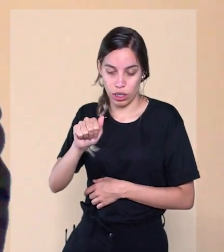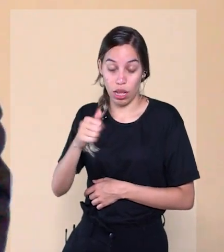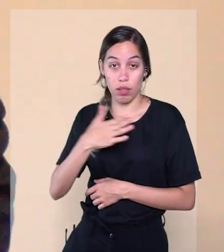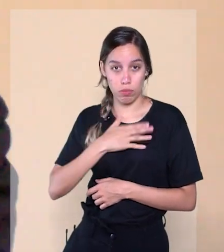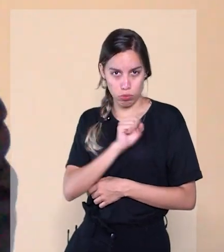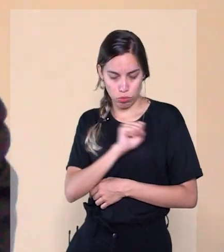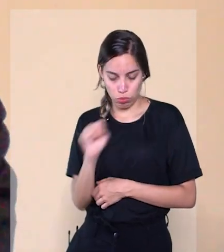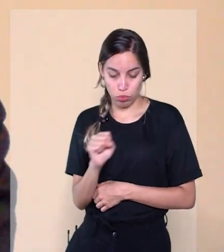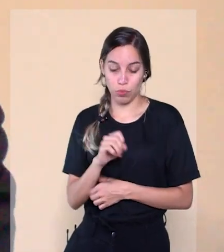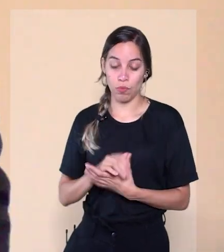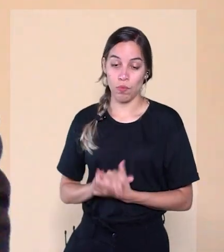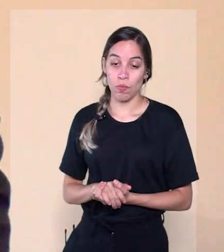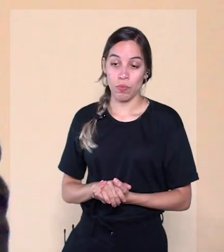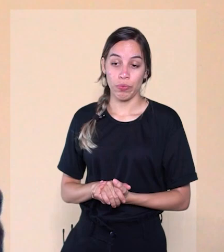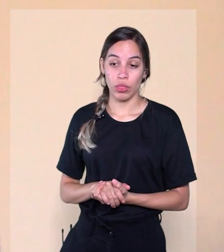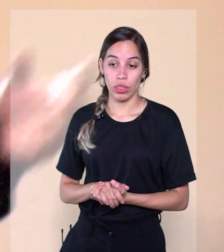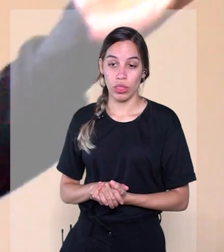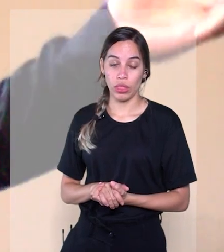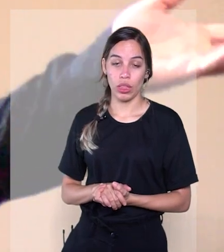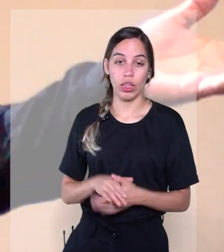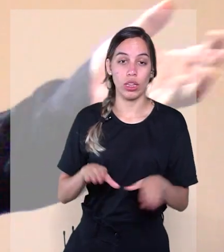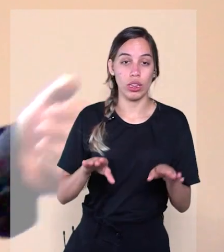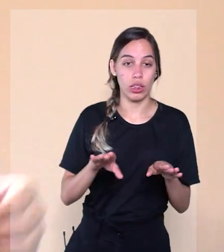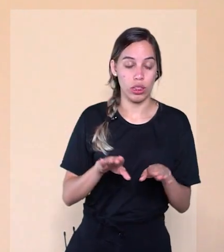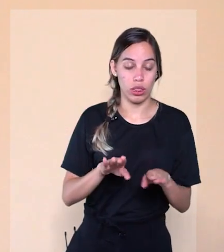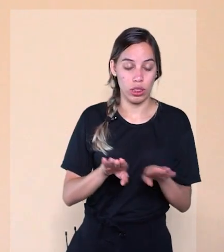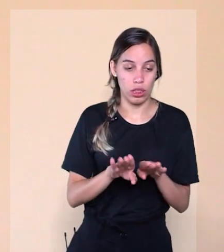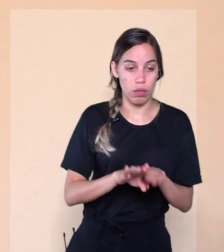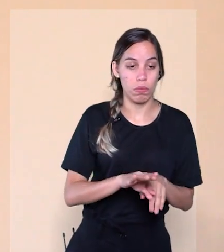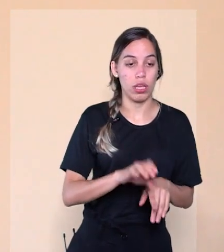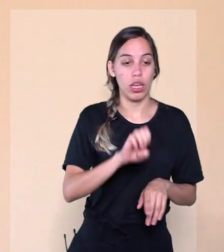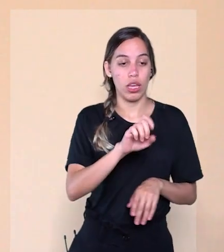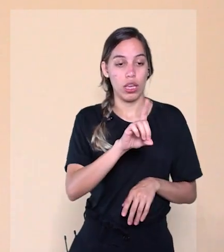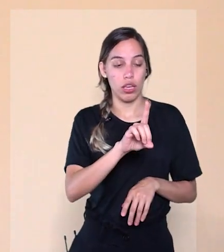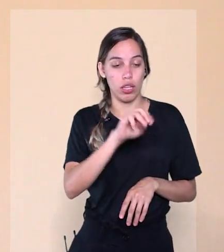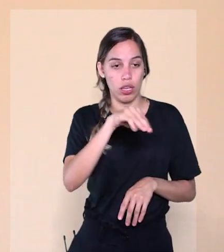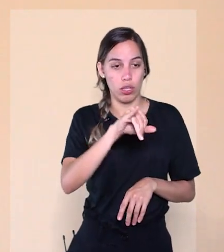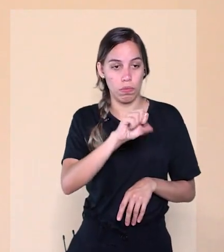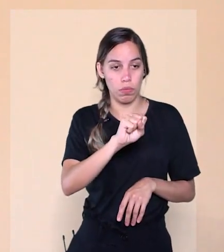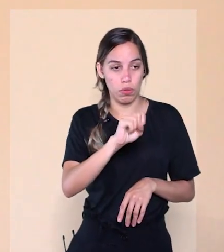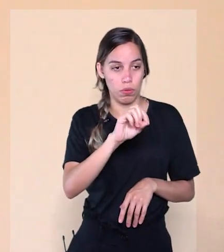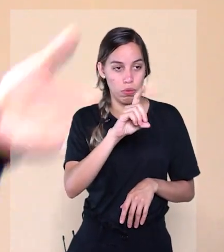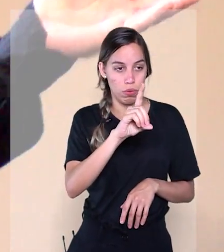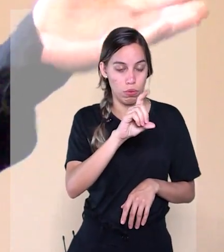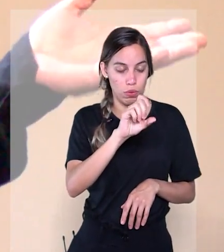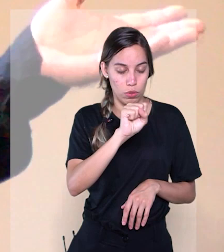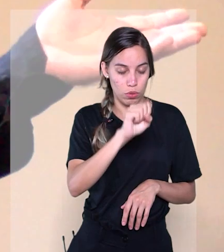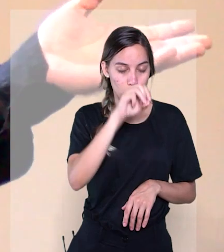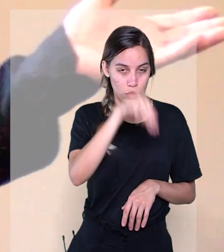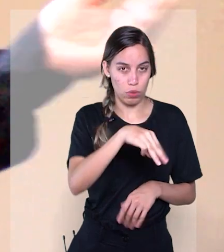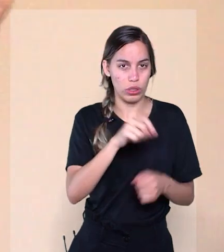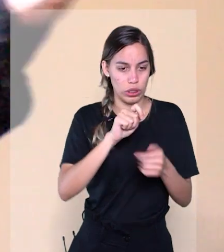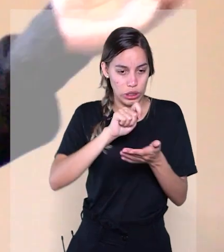essa compilação, e do Edmilson Caminha, que escreveu a introdução, e sua,